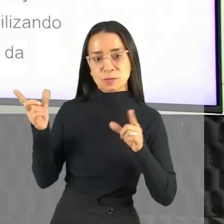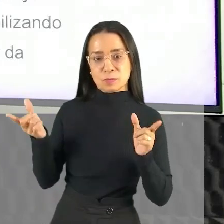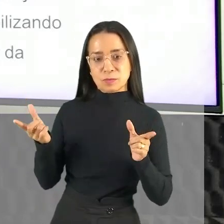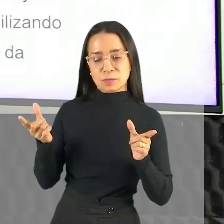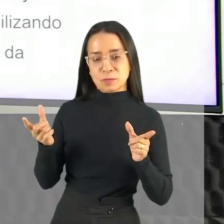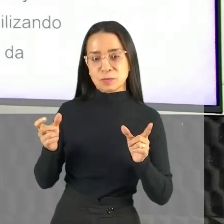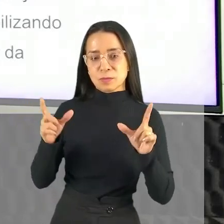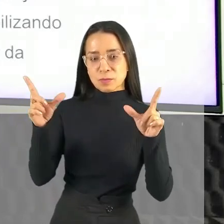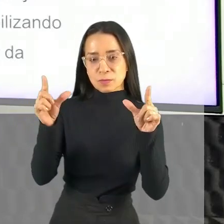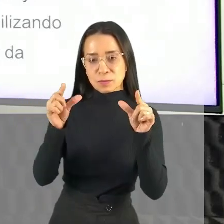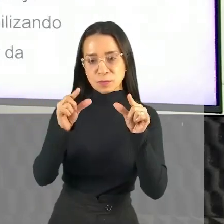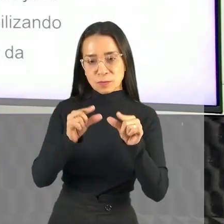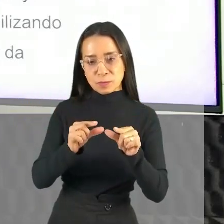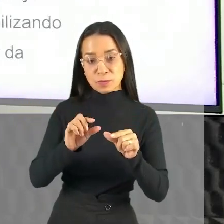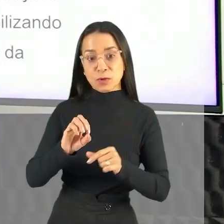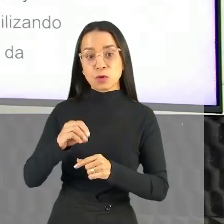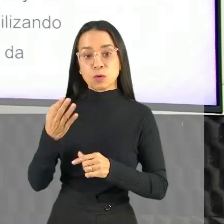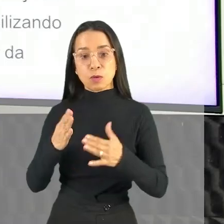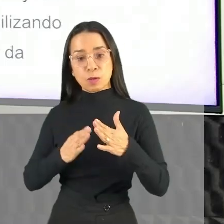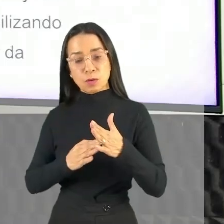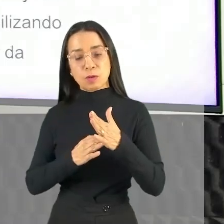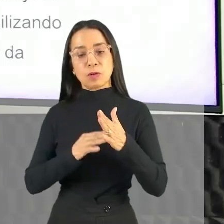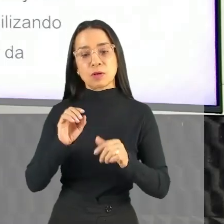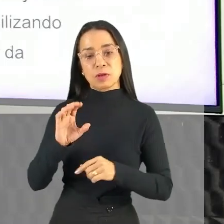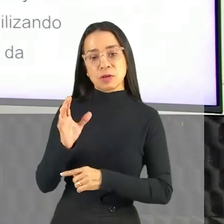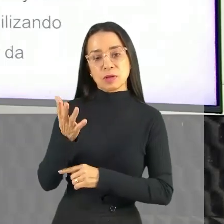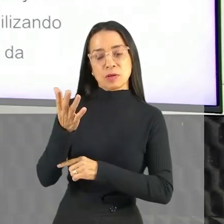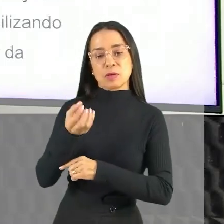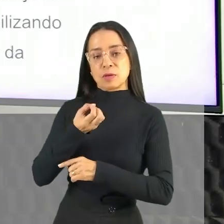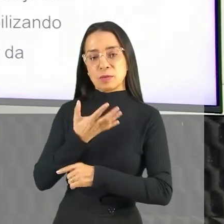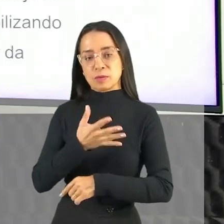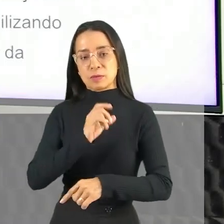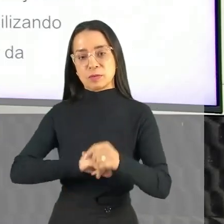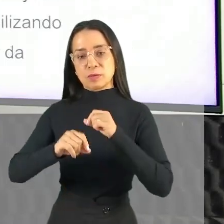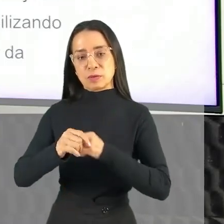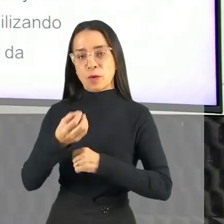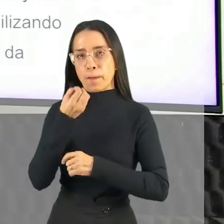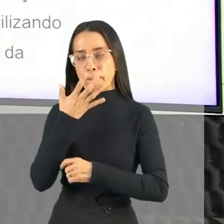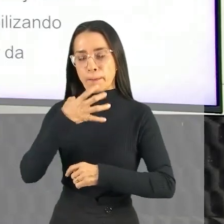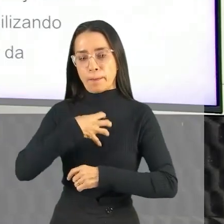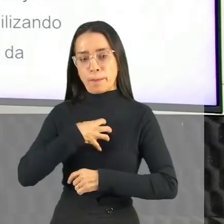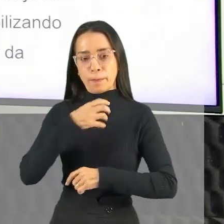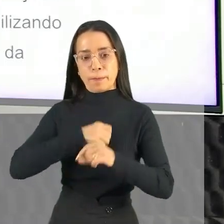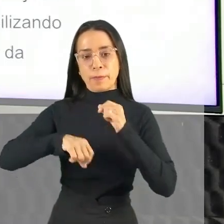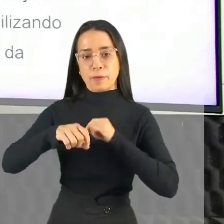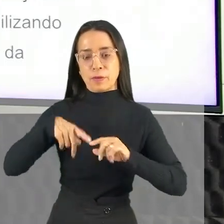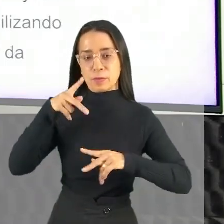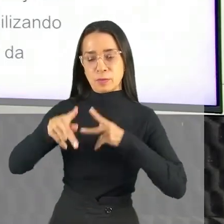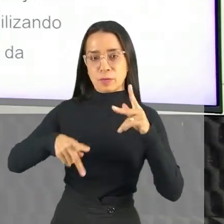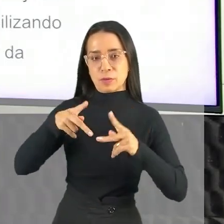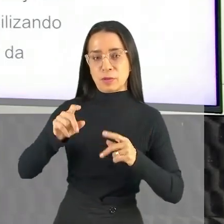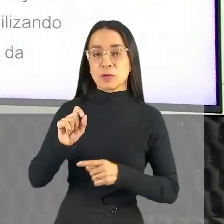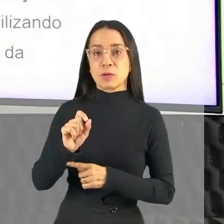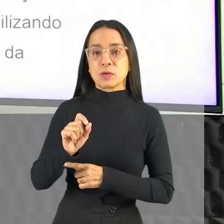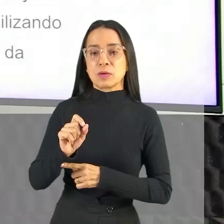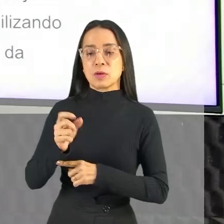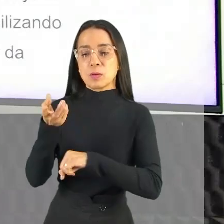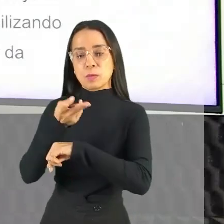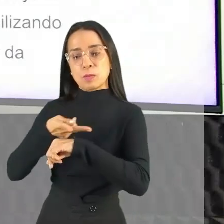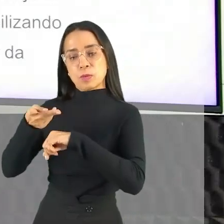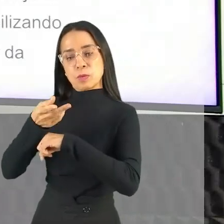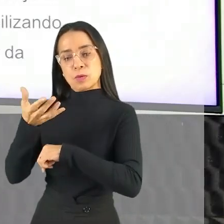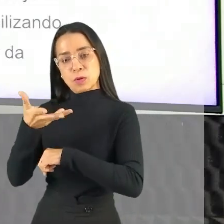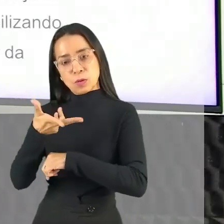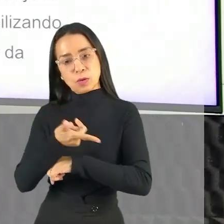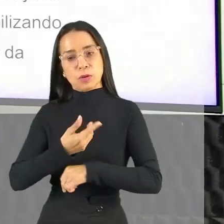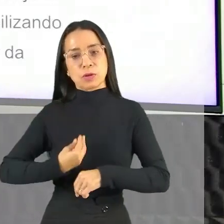minimizando ou até inviabilizando os efeitos benéficos sobre o bem-estar da população. Quer dizer, busca qualidade de vida